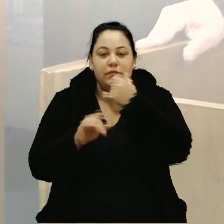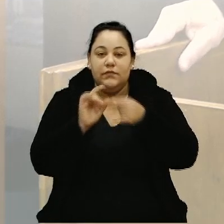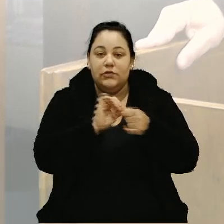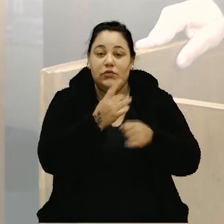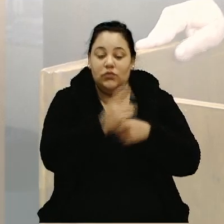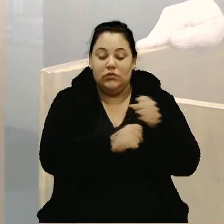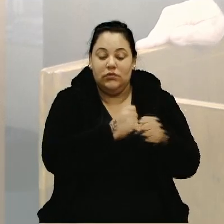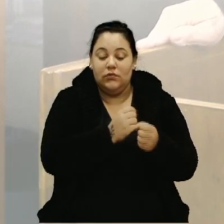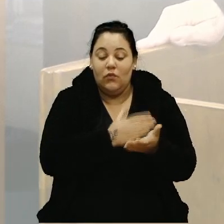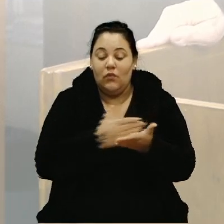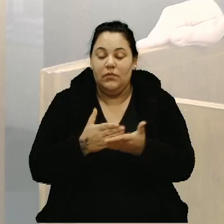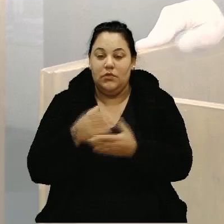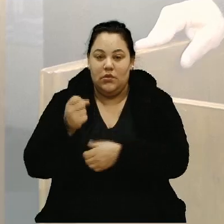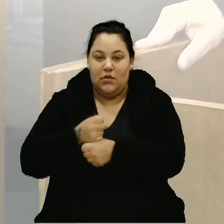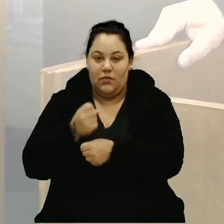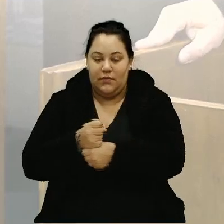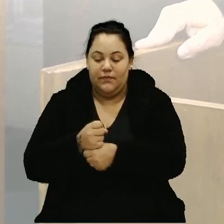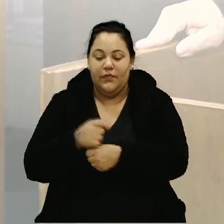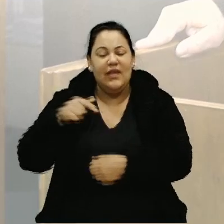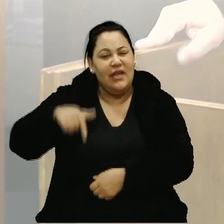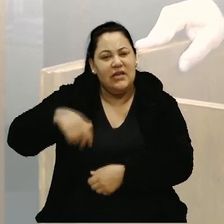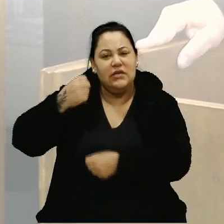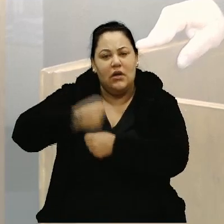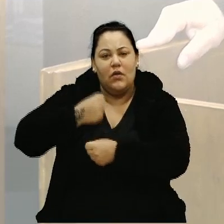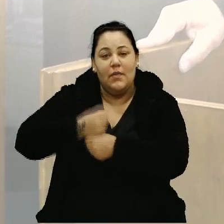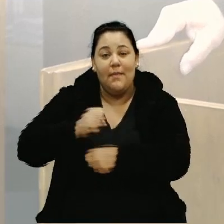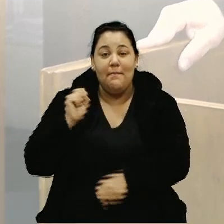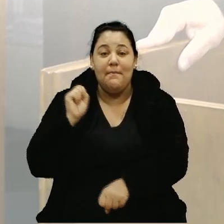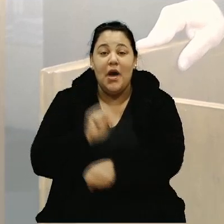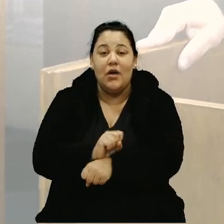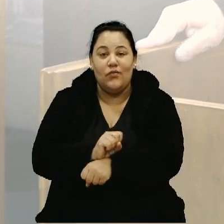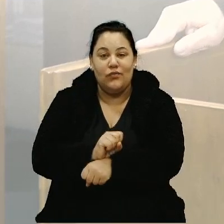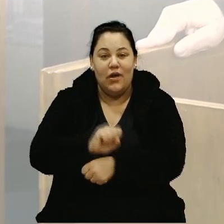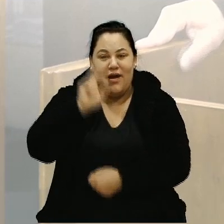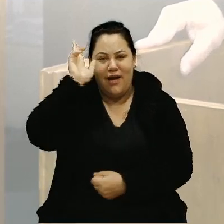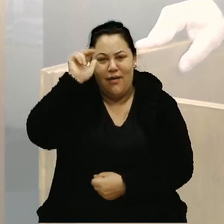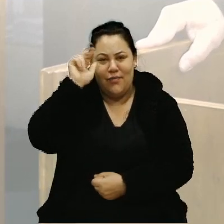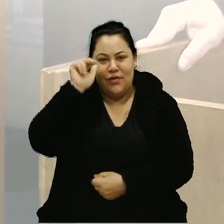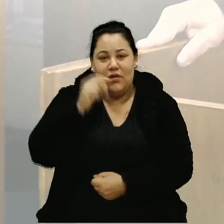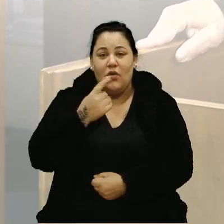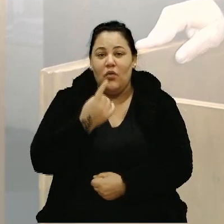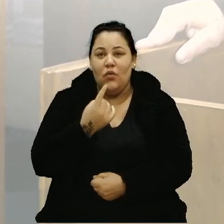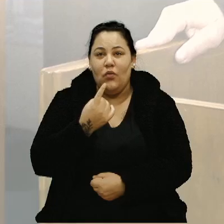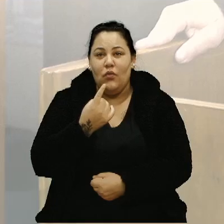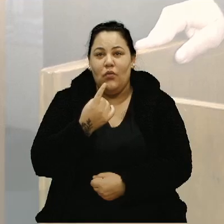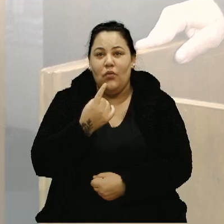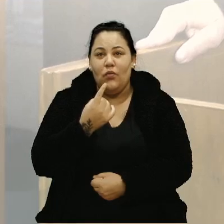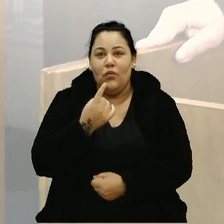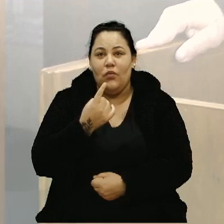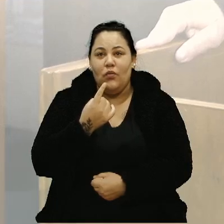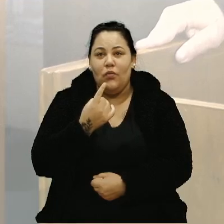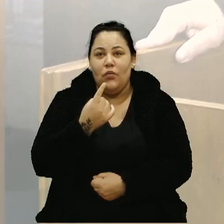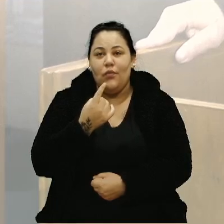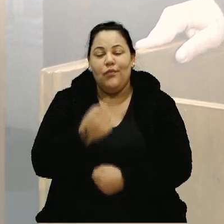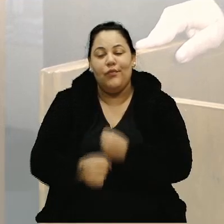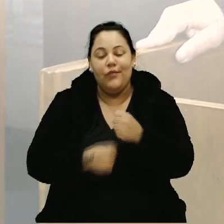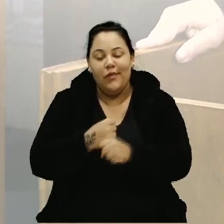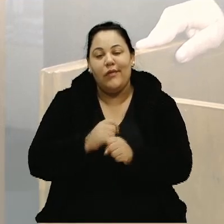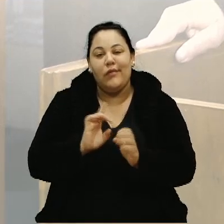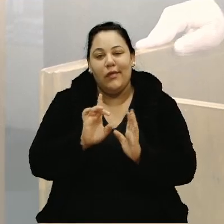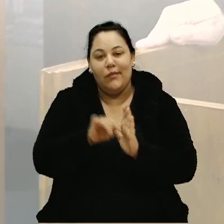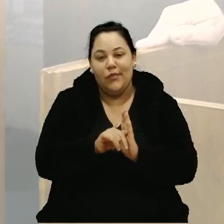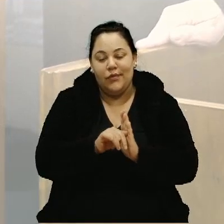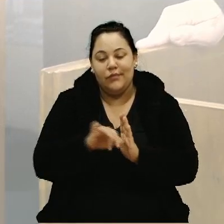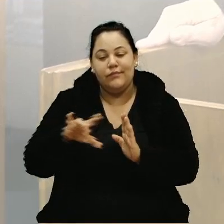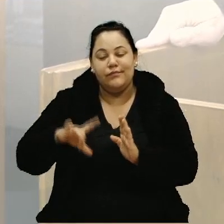E esta obra, ela parou em abril desse ano. Praticamente um ano depois do seu início, ela também teve o seu